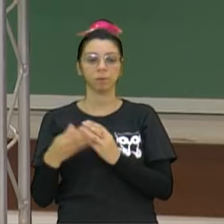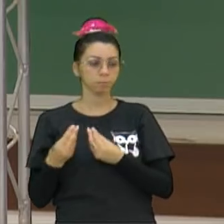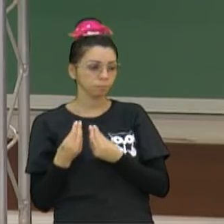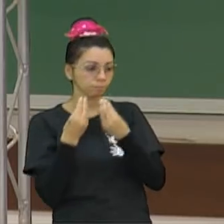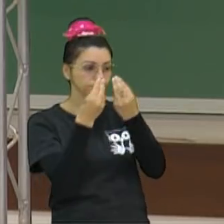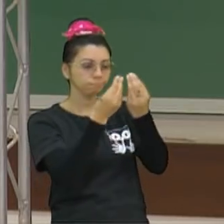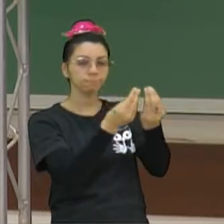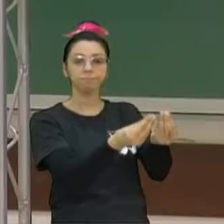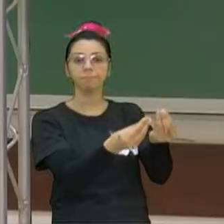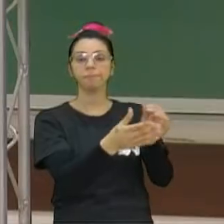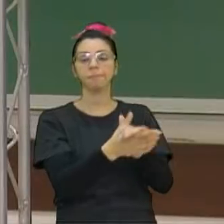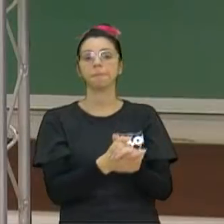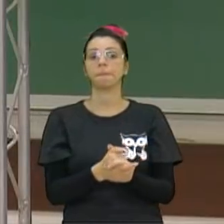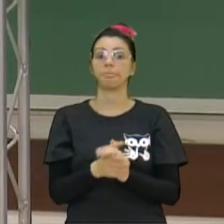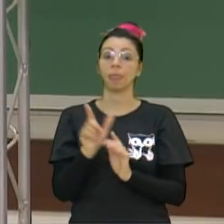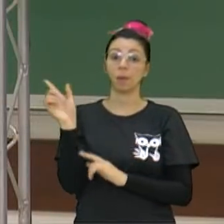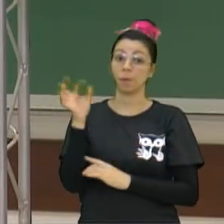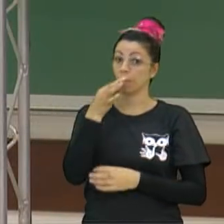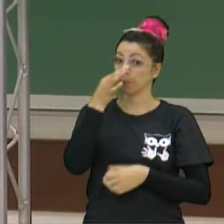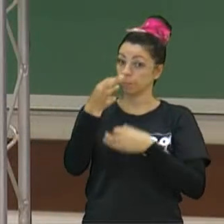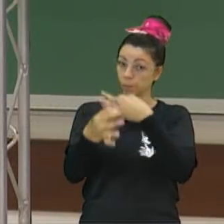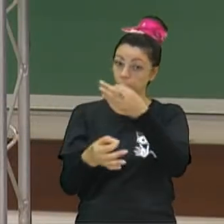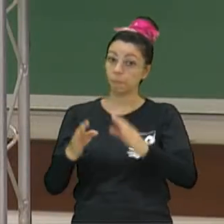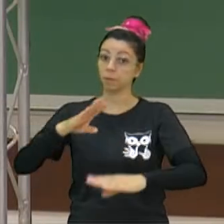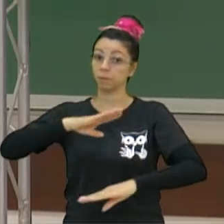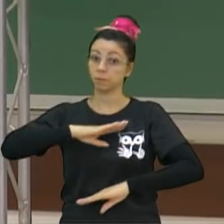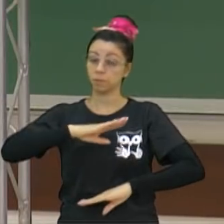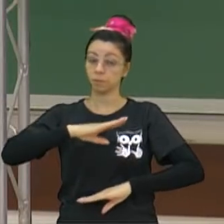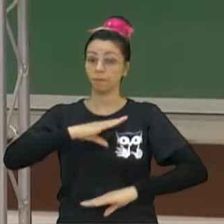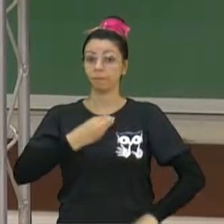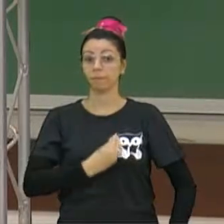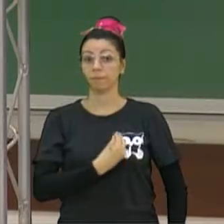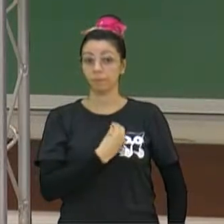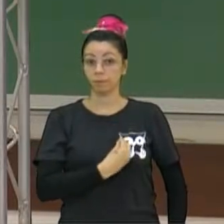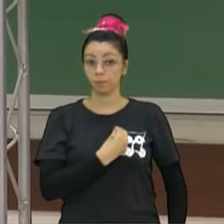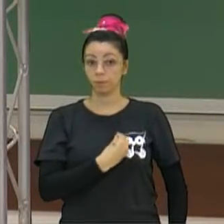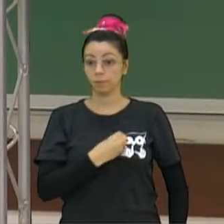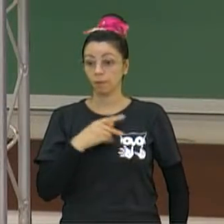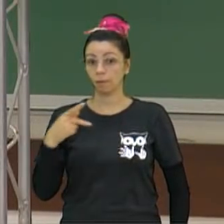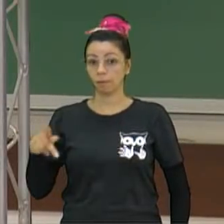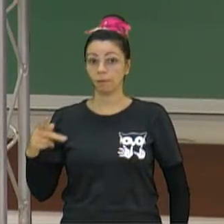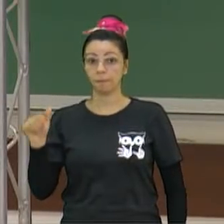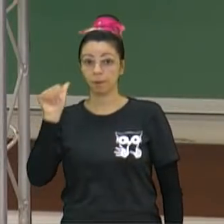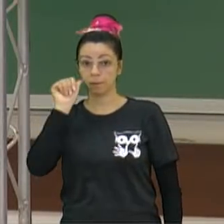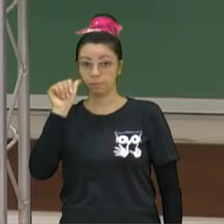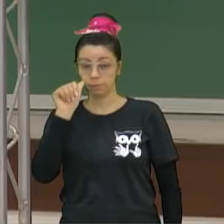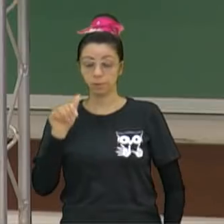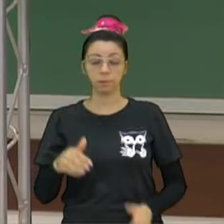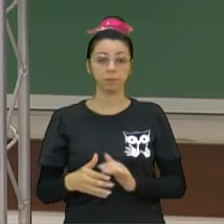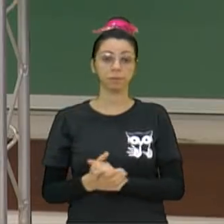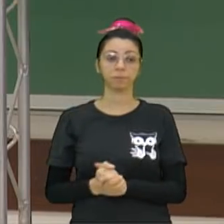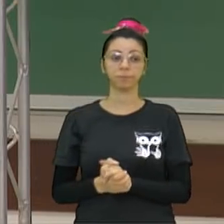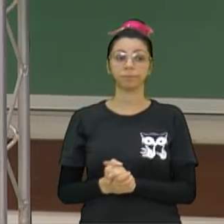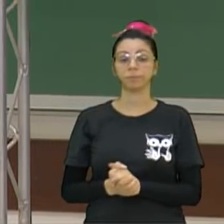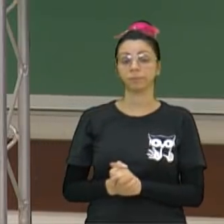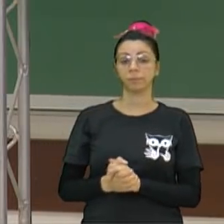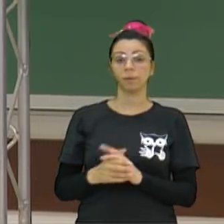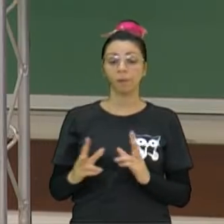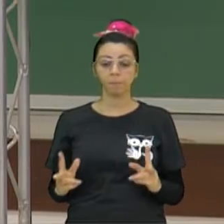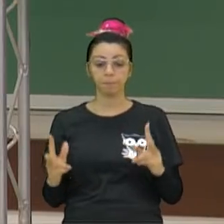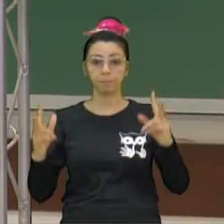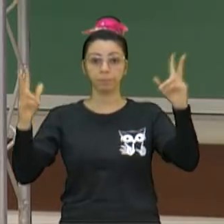bem crítico, né, essa situação vivenciada aqui pela depoente. Então, esse fragmento contém